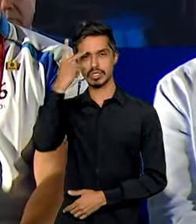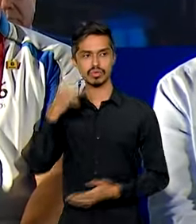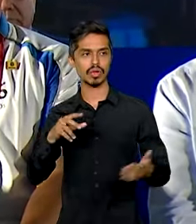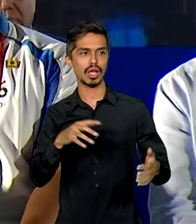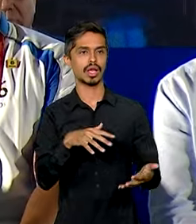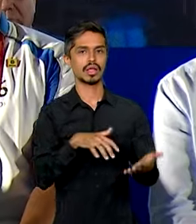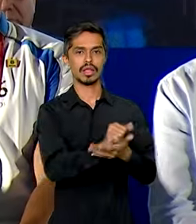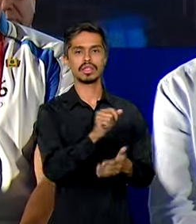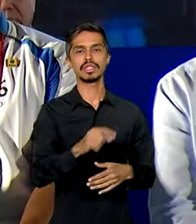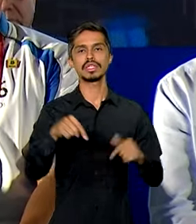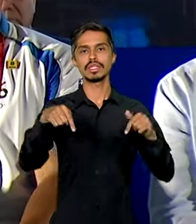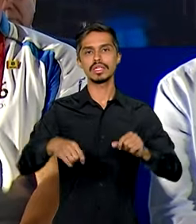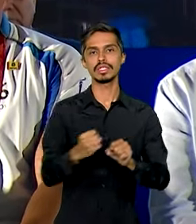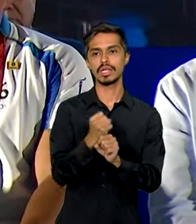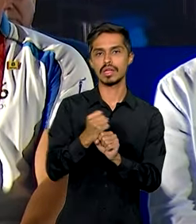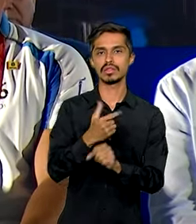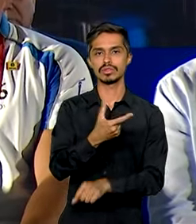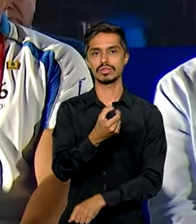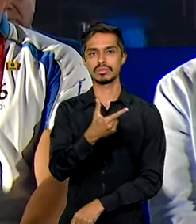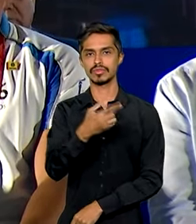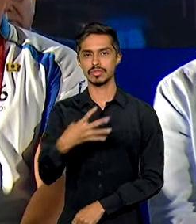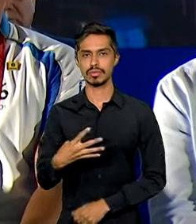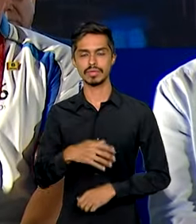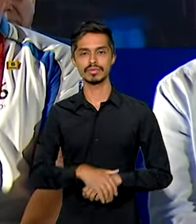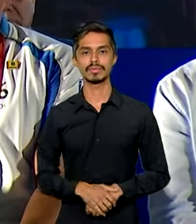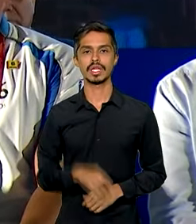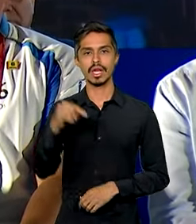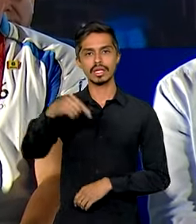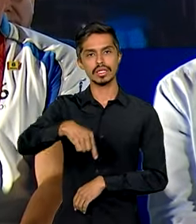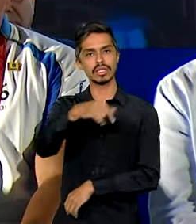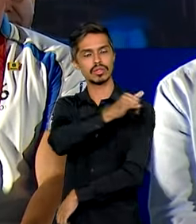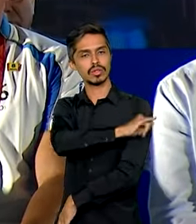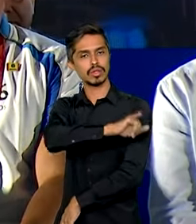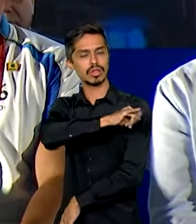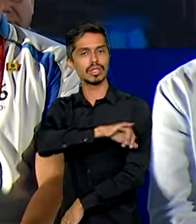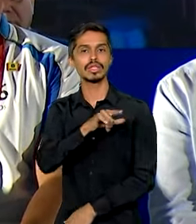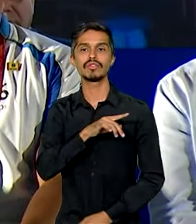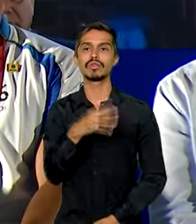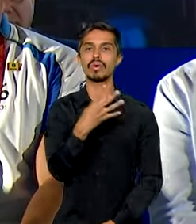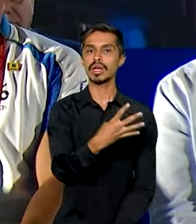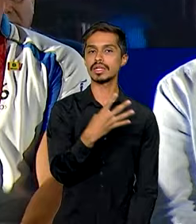ano de 2024. Aqui no estado do Rio de Janeiro foram